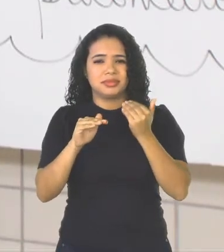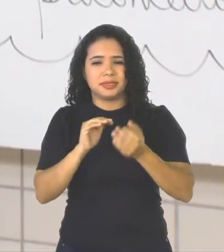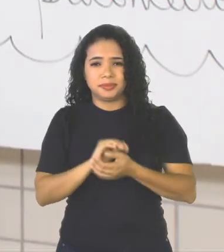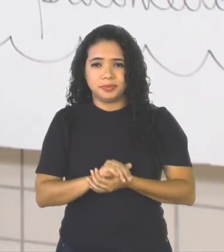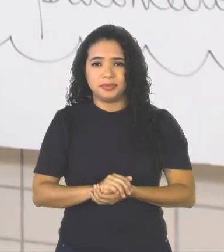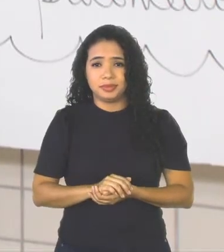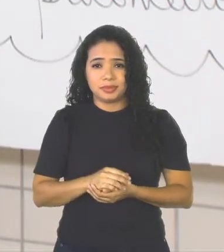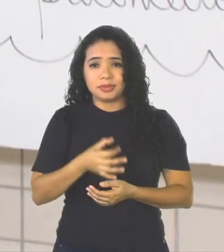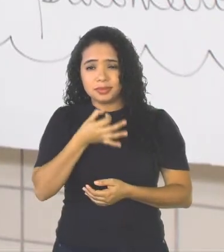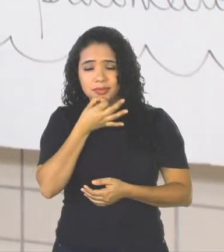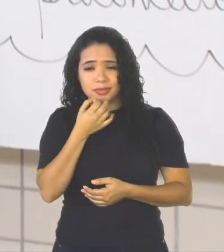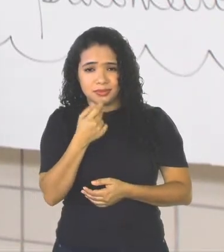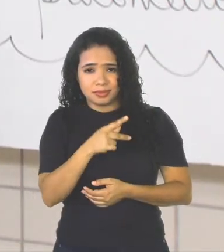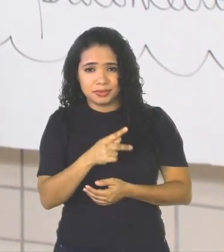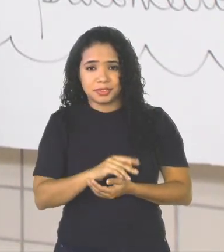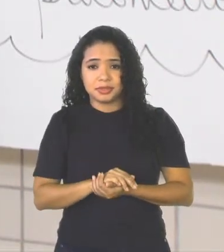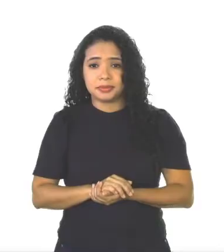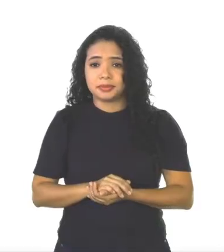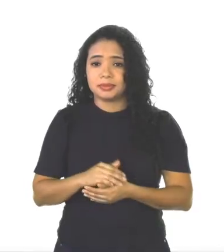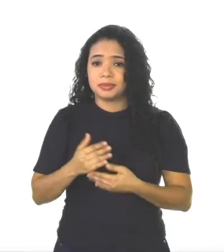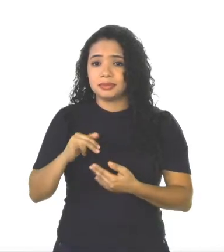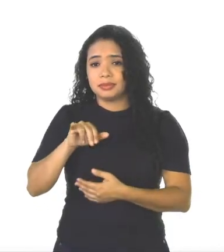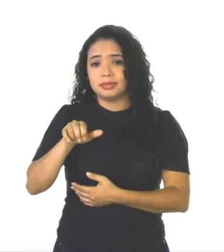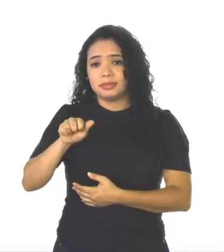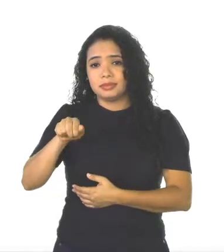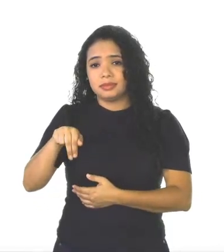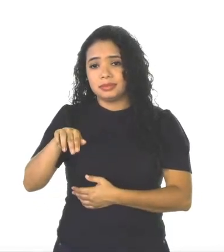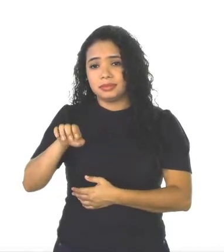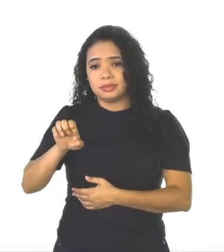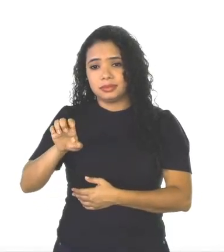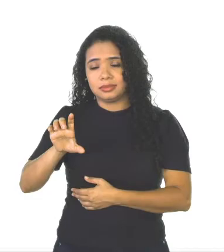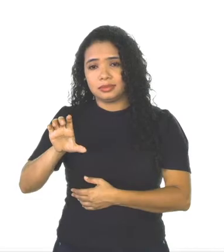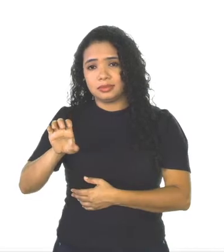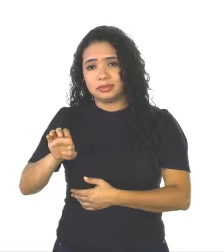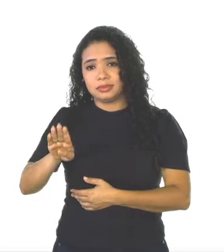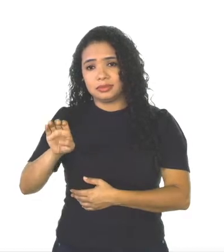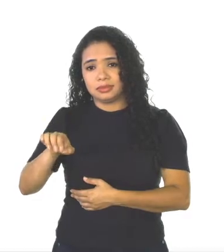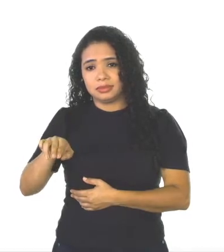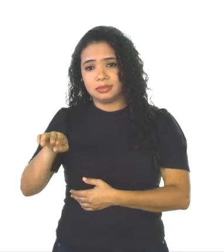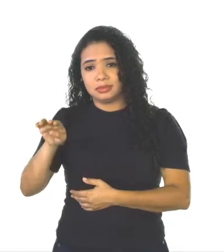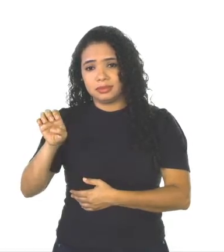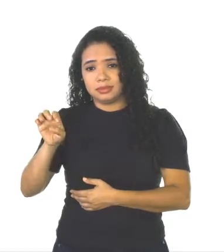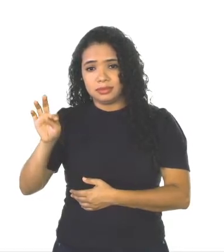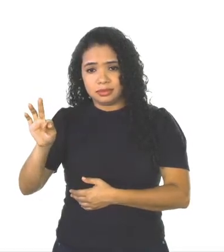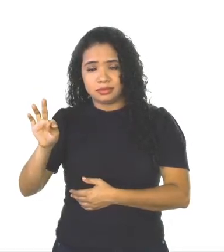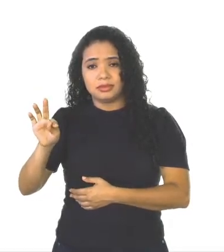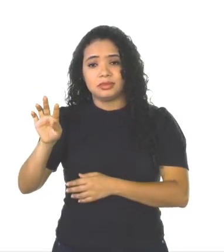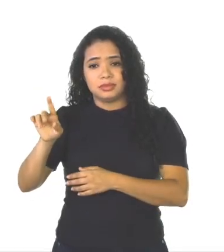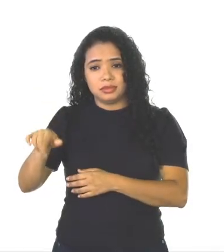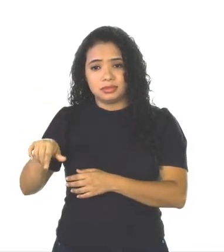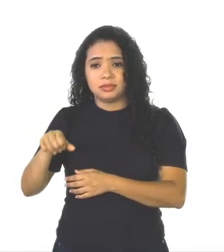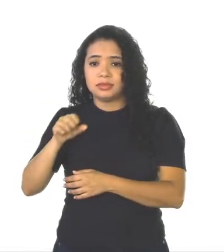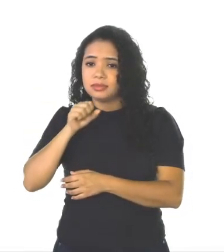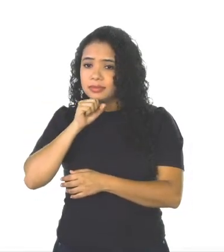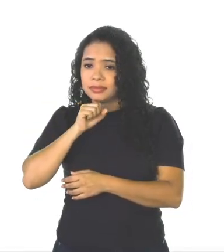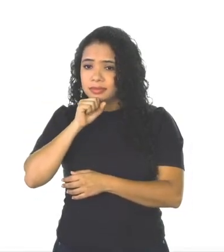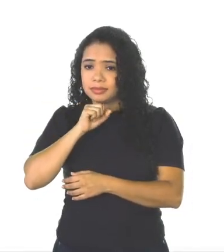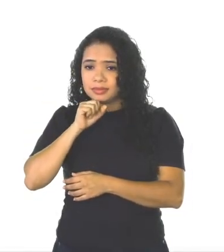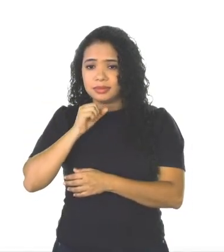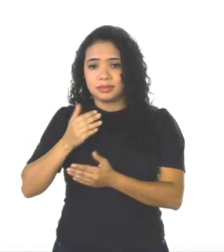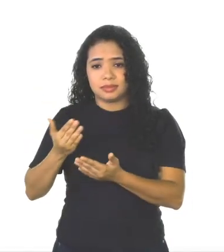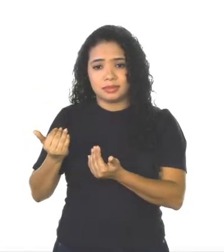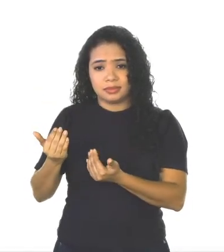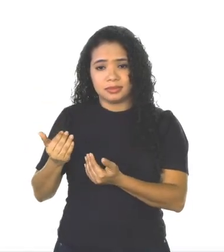tem. Jane Bennet, né, que é a irmã mais velha, é a primogênita da família Bennet, considerada uma